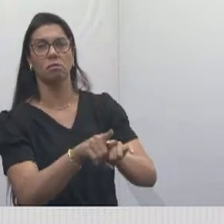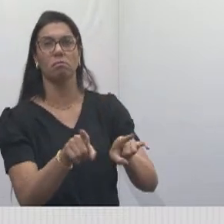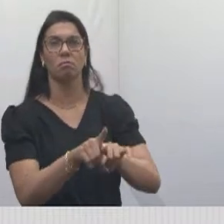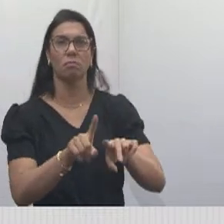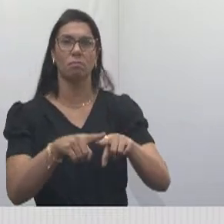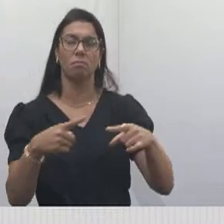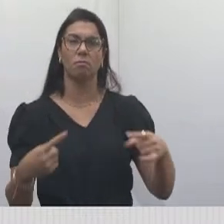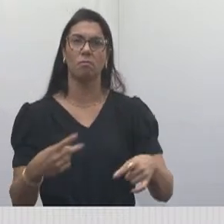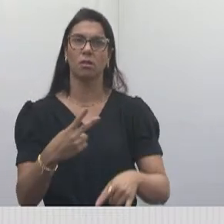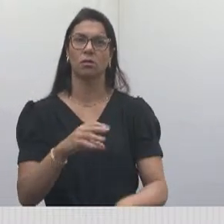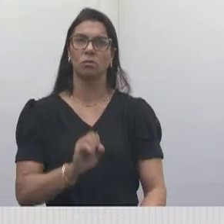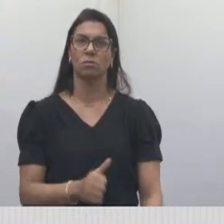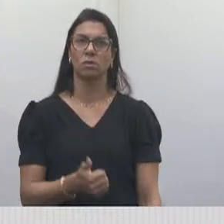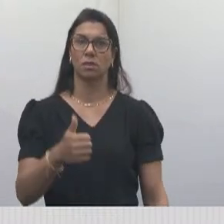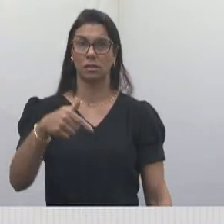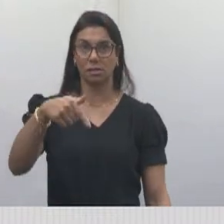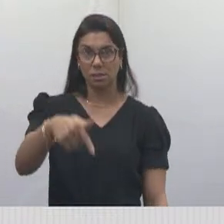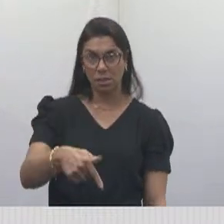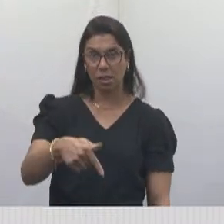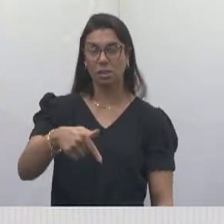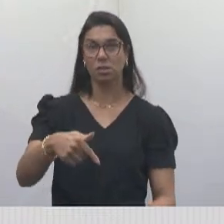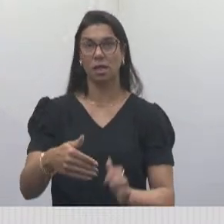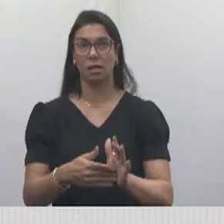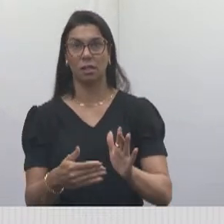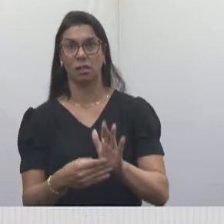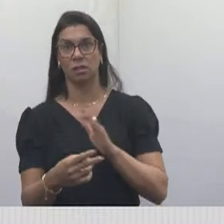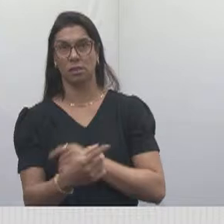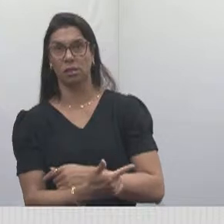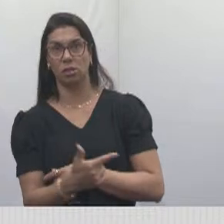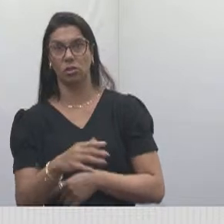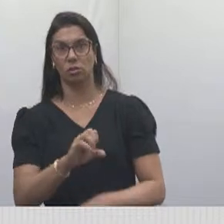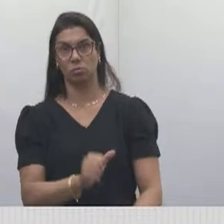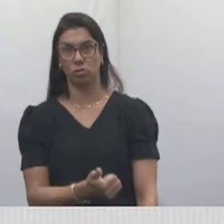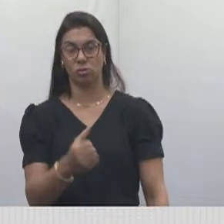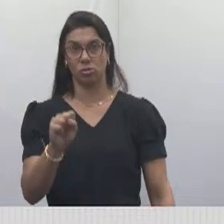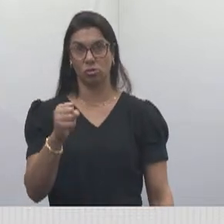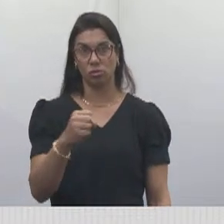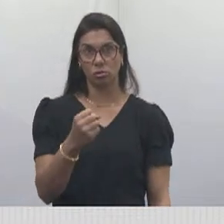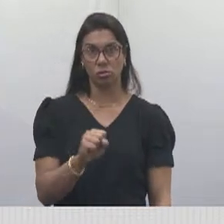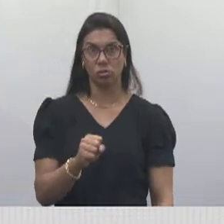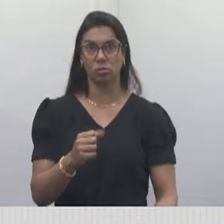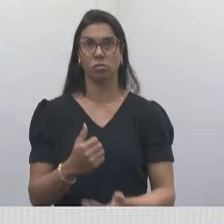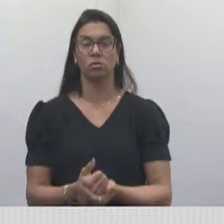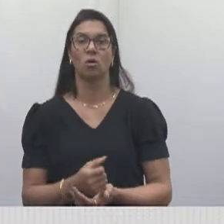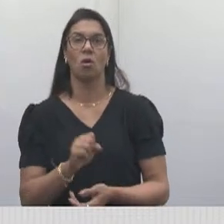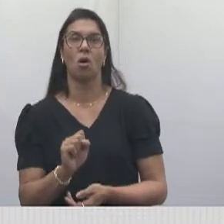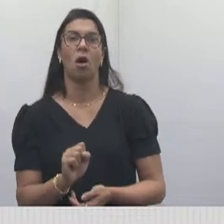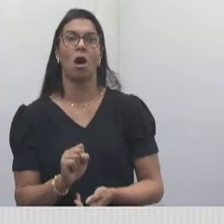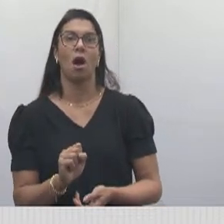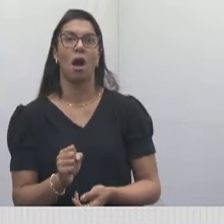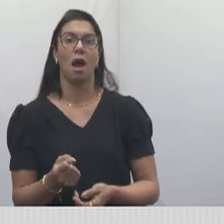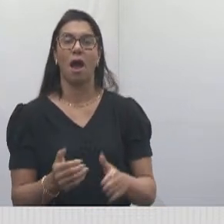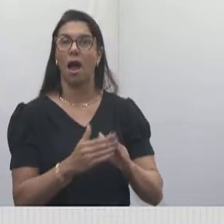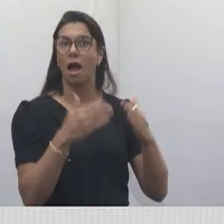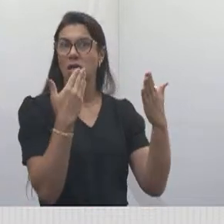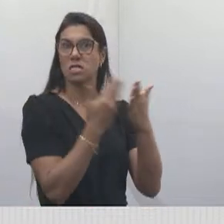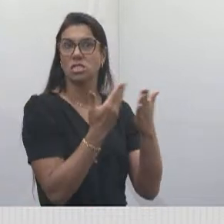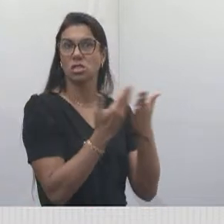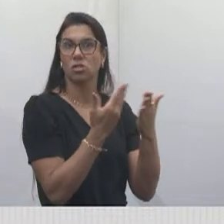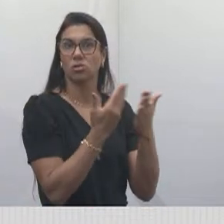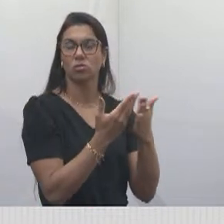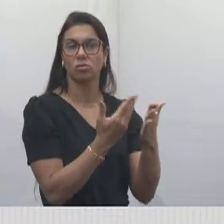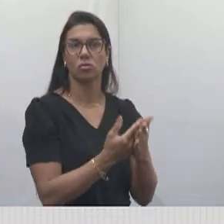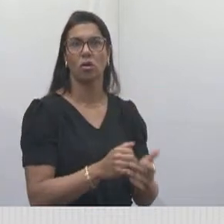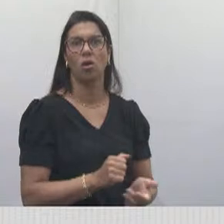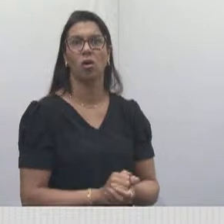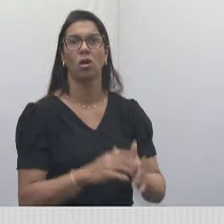em 2017, 2018, não tinha um dia que não tivesse uma escola pingando água. Não